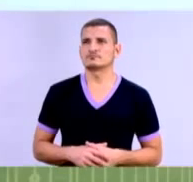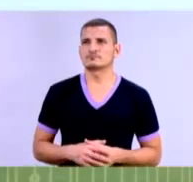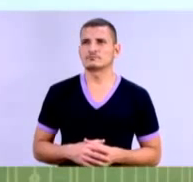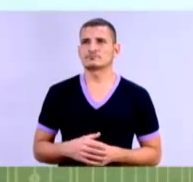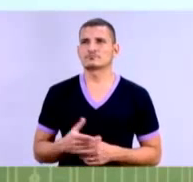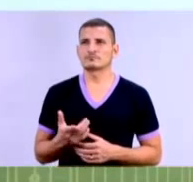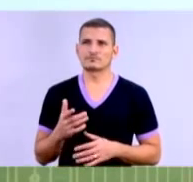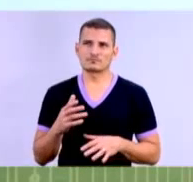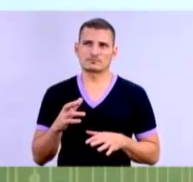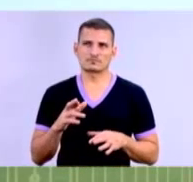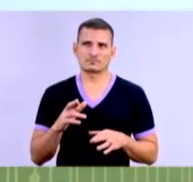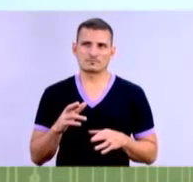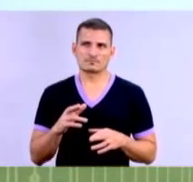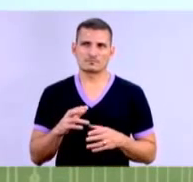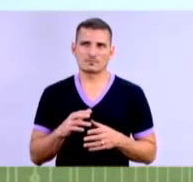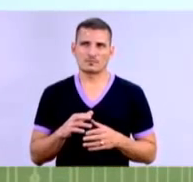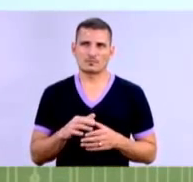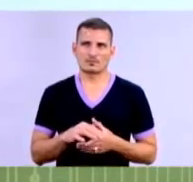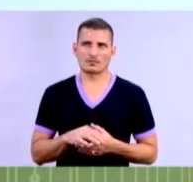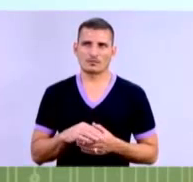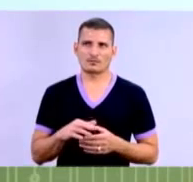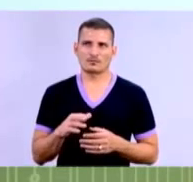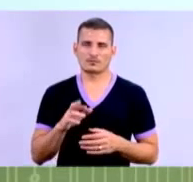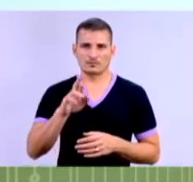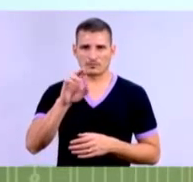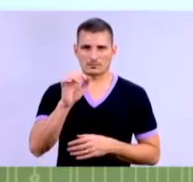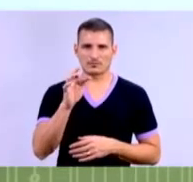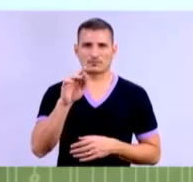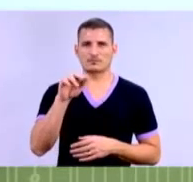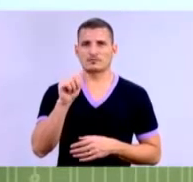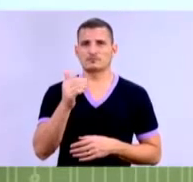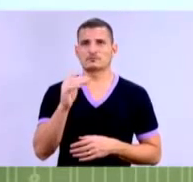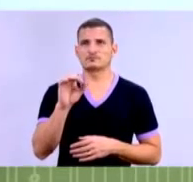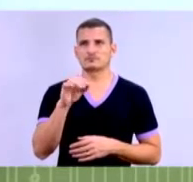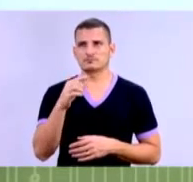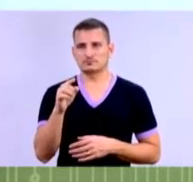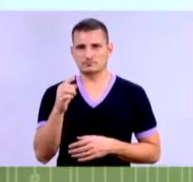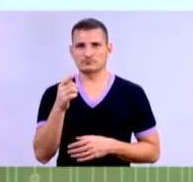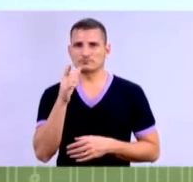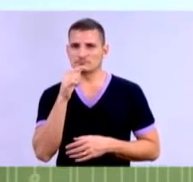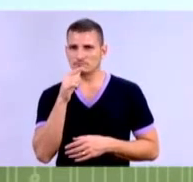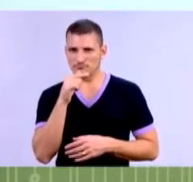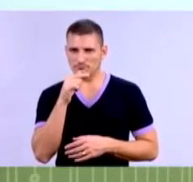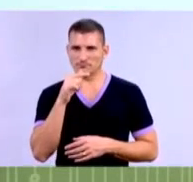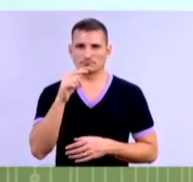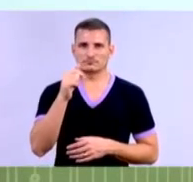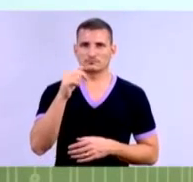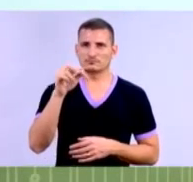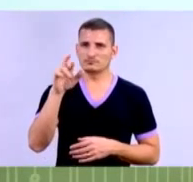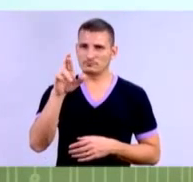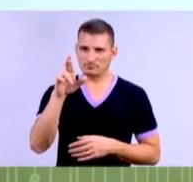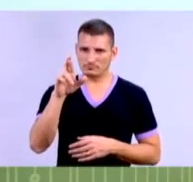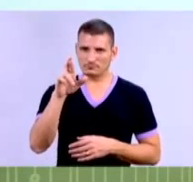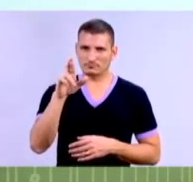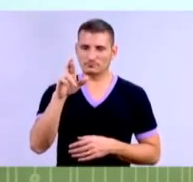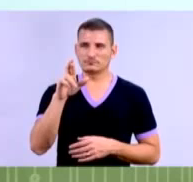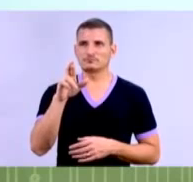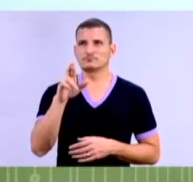conta da diferença do índice de refração da água e do ar que está acima, e